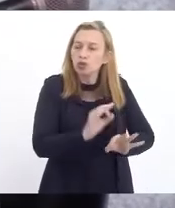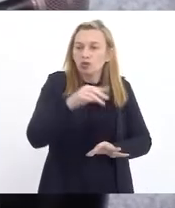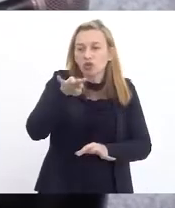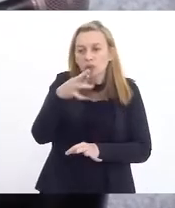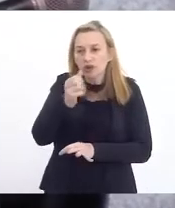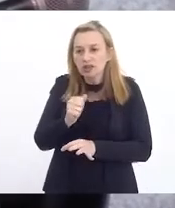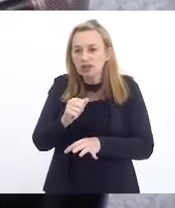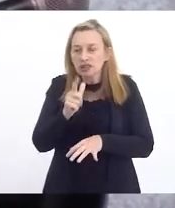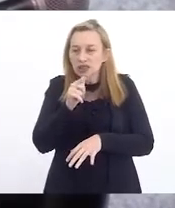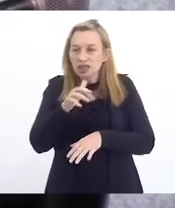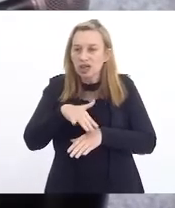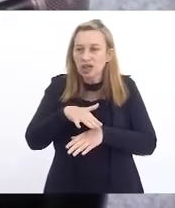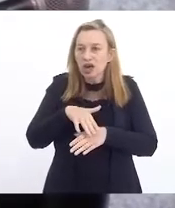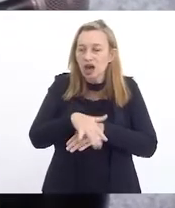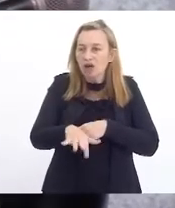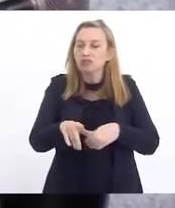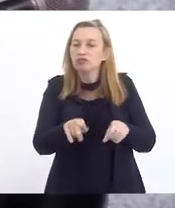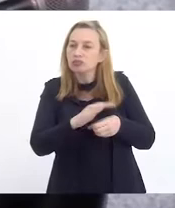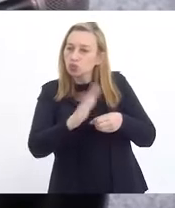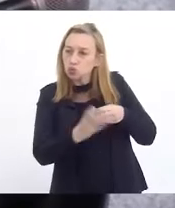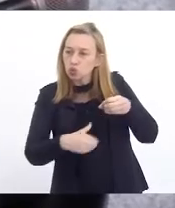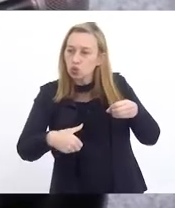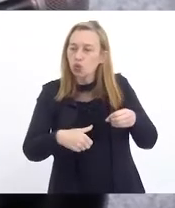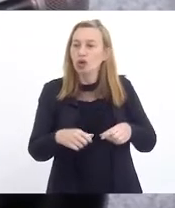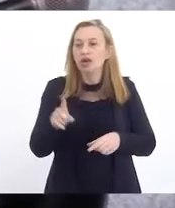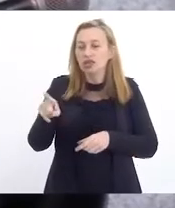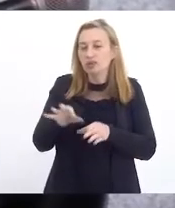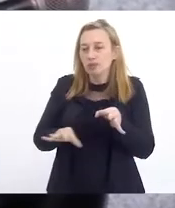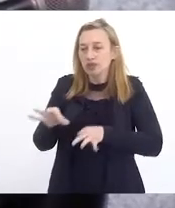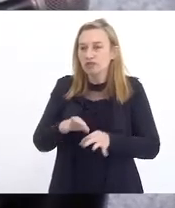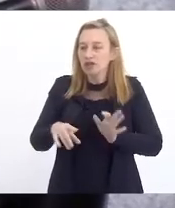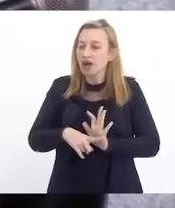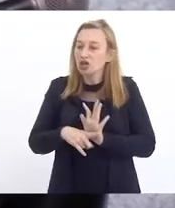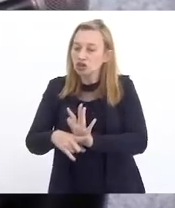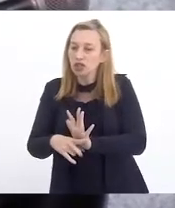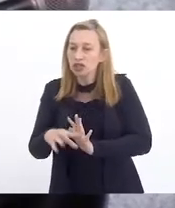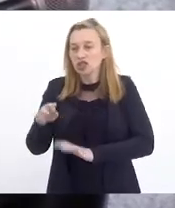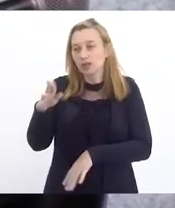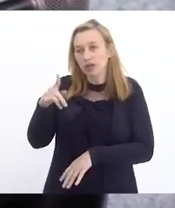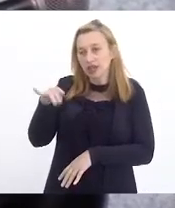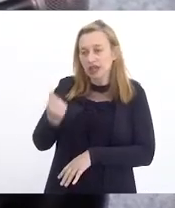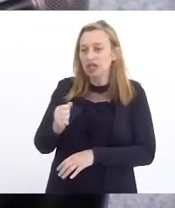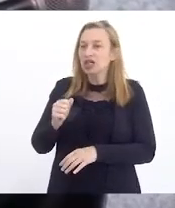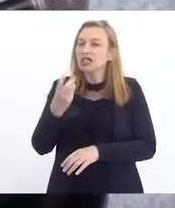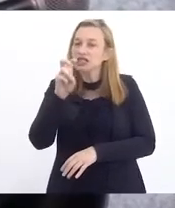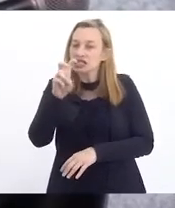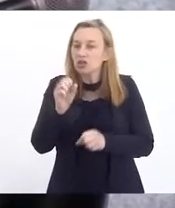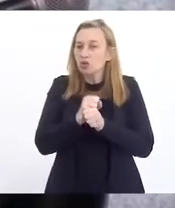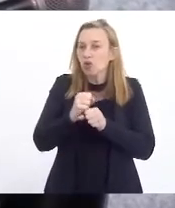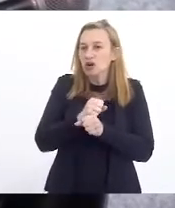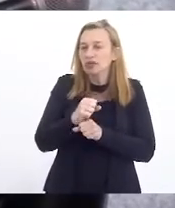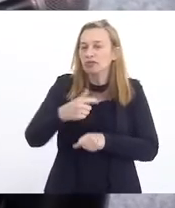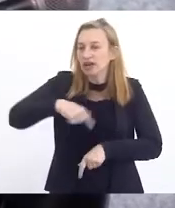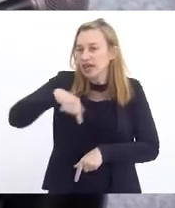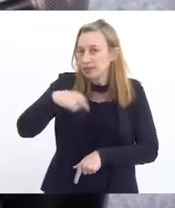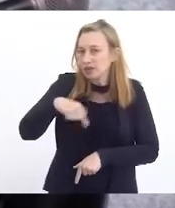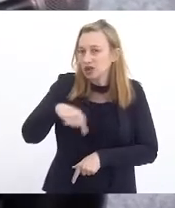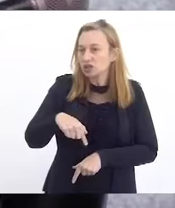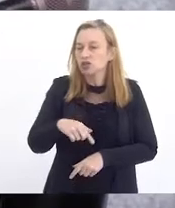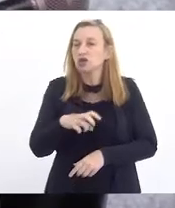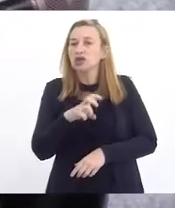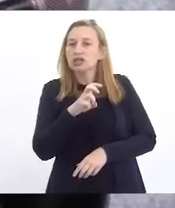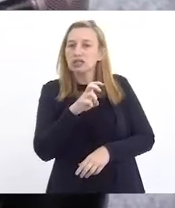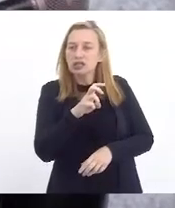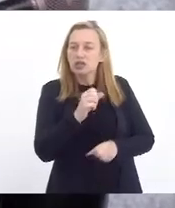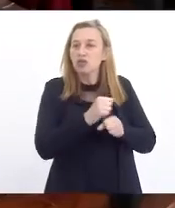metropolitano de abastecimento de esgoto. Se é esse plano que vai orientar as companhias, porque ali se prevê meta de 5 anos para Queimados, 5 anos no tempo